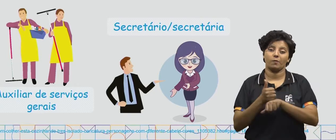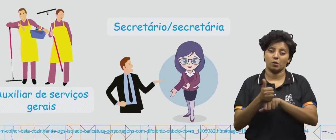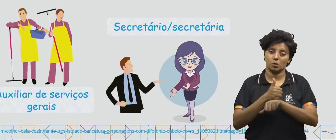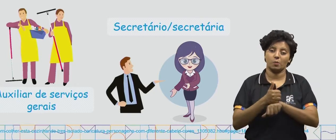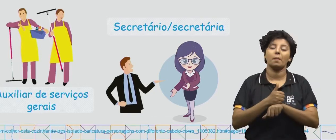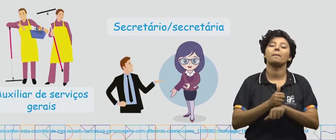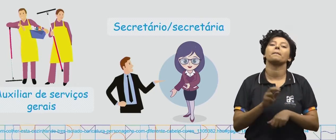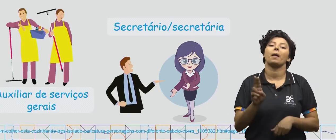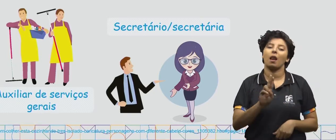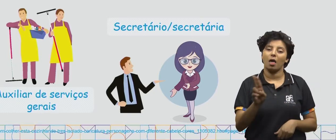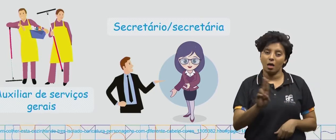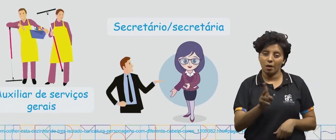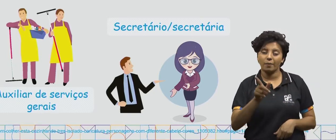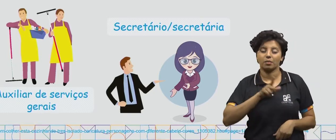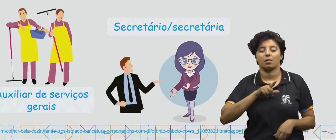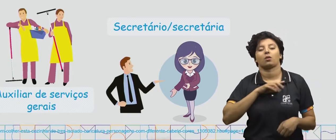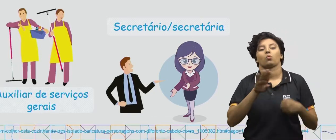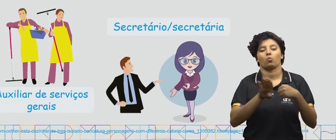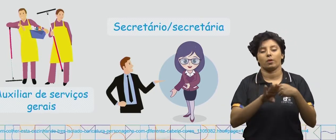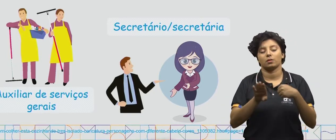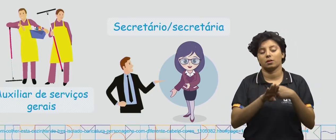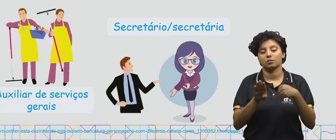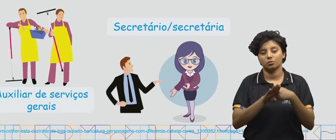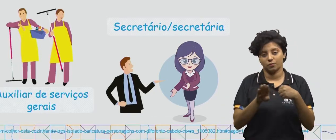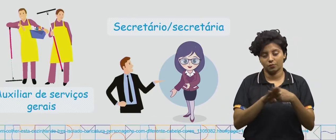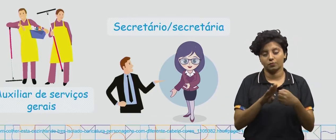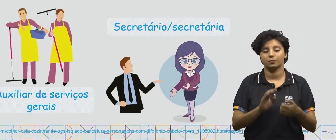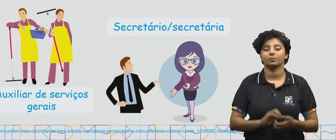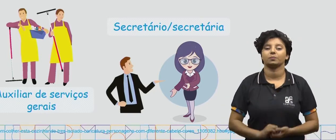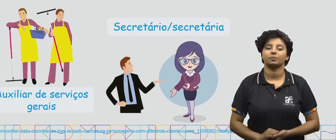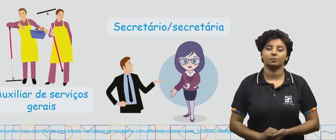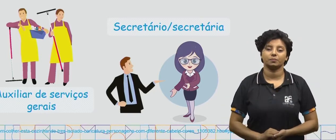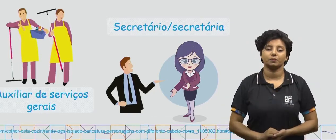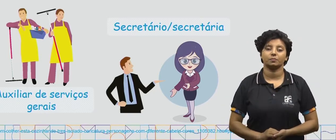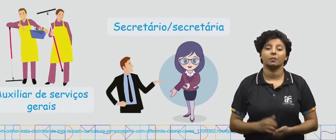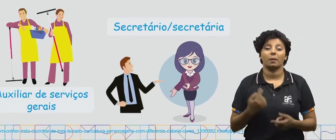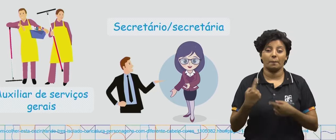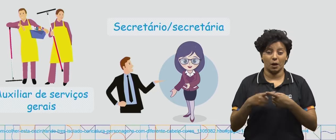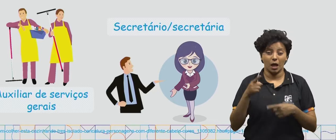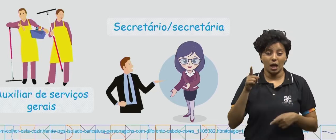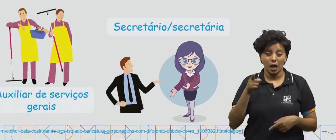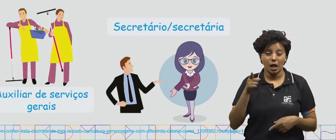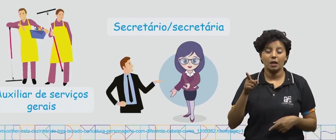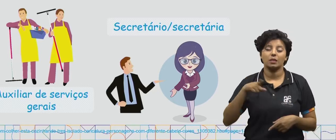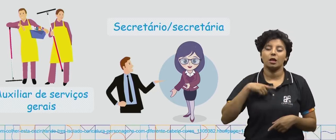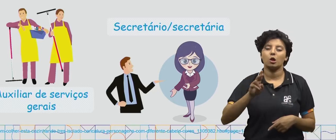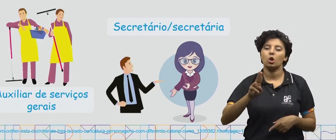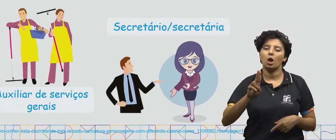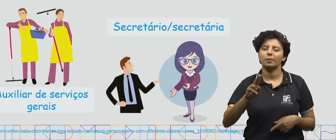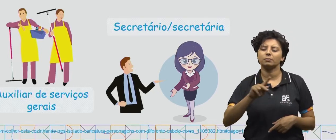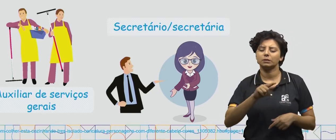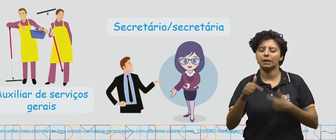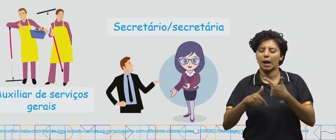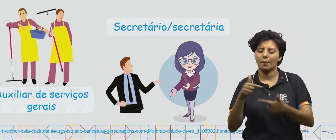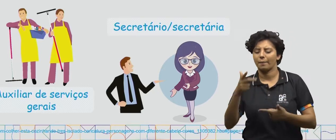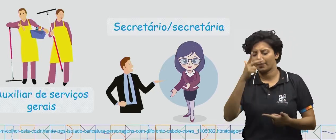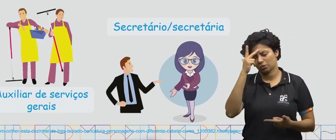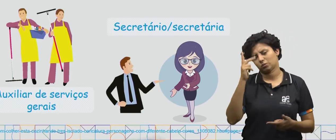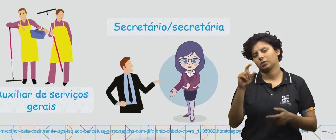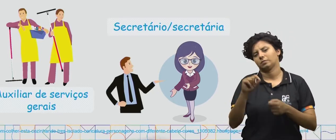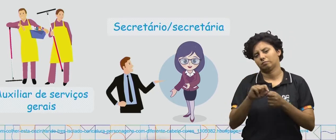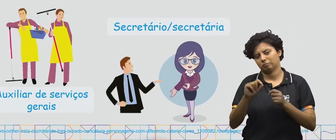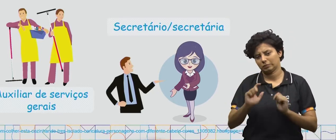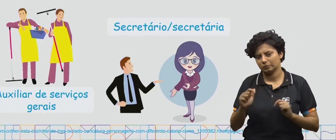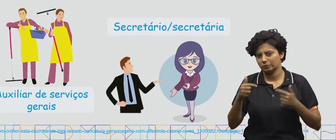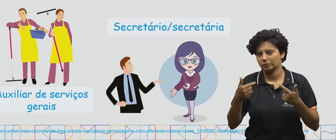profissões são palavras classificadas como substantivos, pois nomeiam um trabalho feito por alguém.